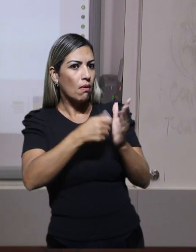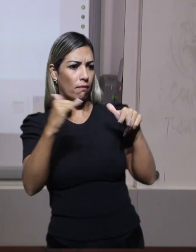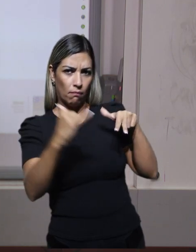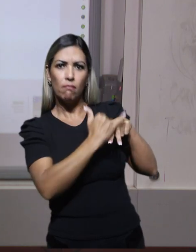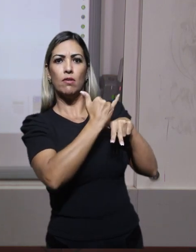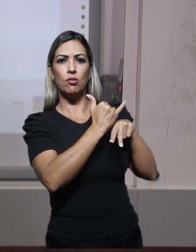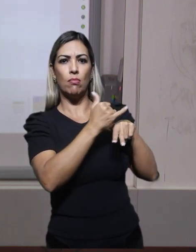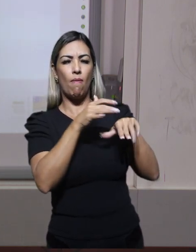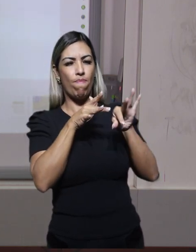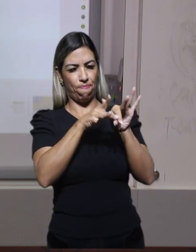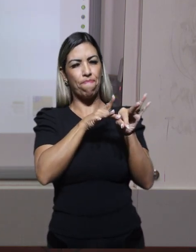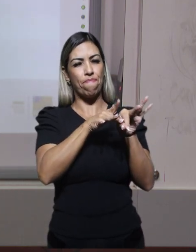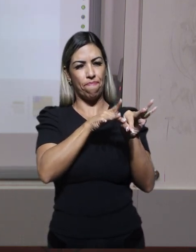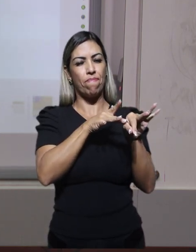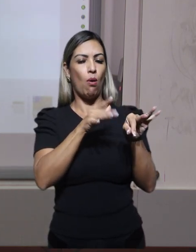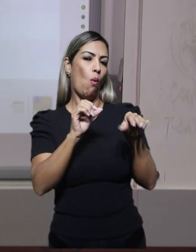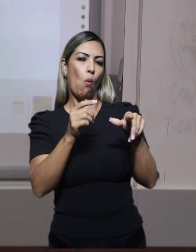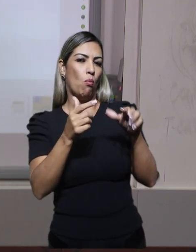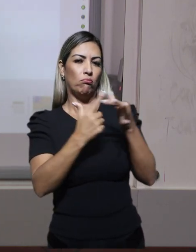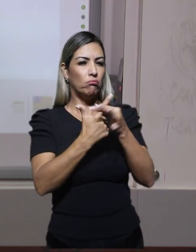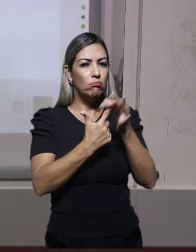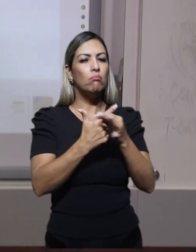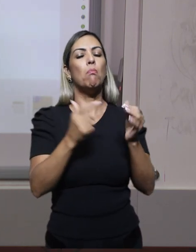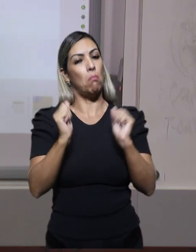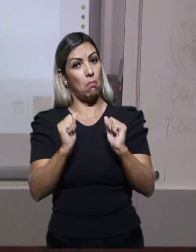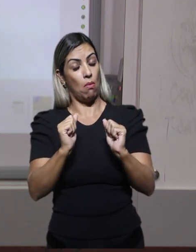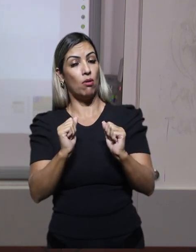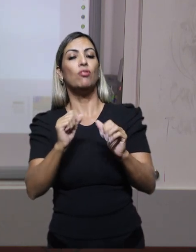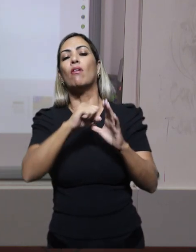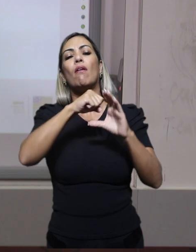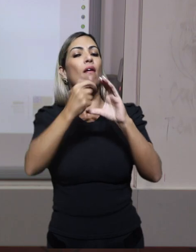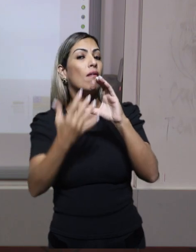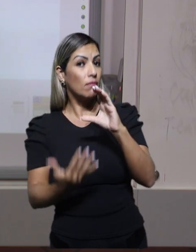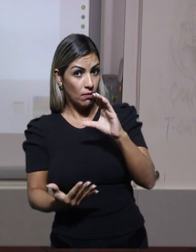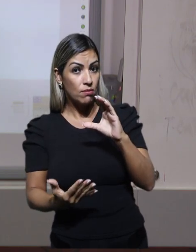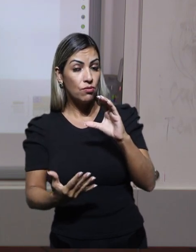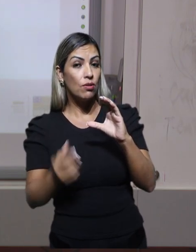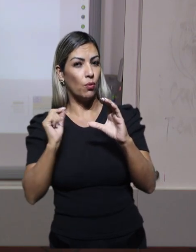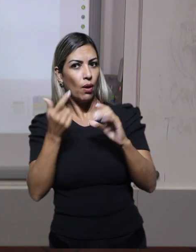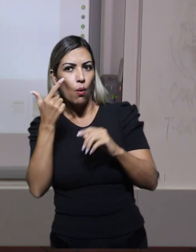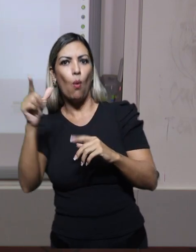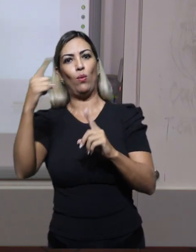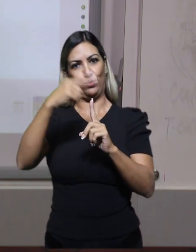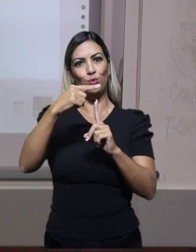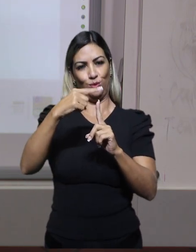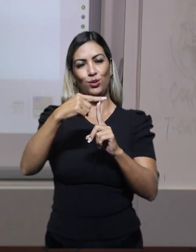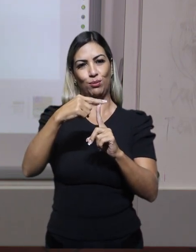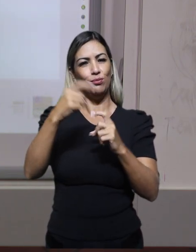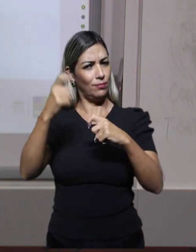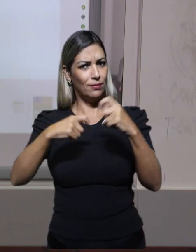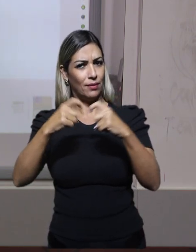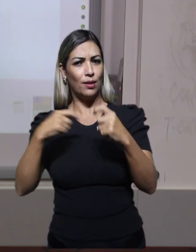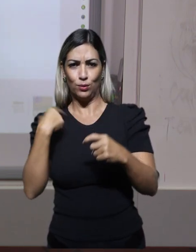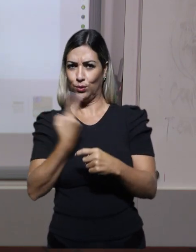vítima a se masturbar para ele. E aí pode estar caracterizado aquele outro ato libidinoso que